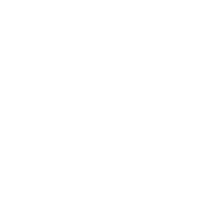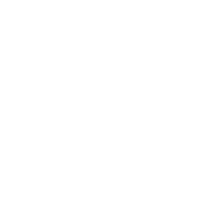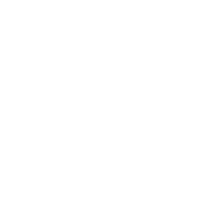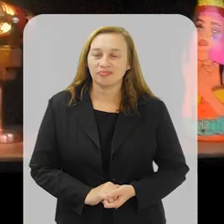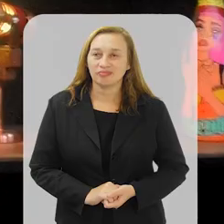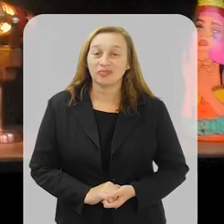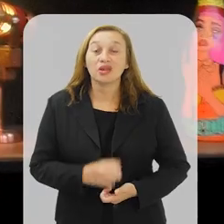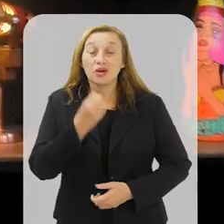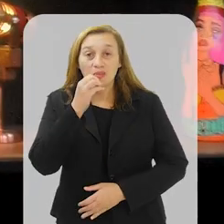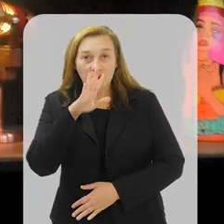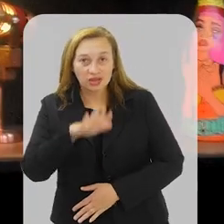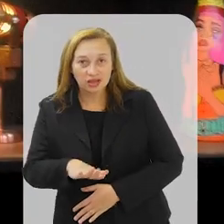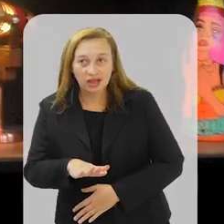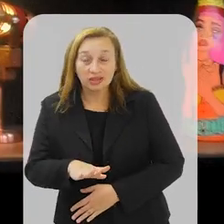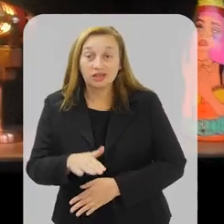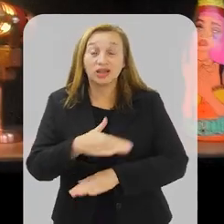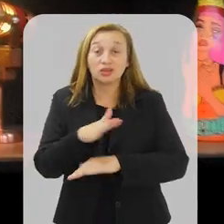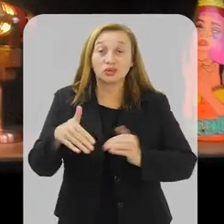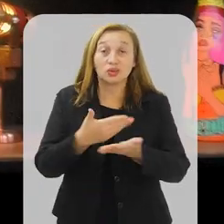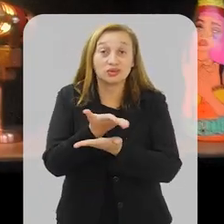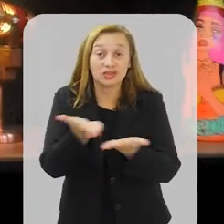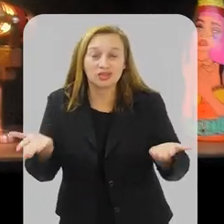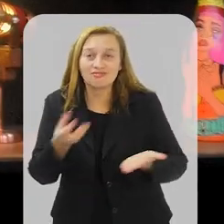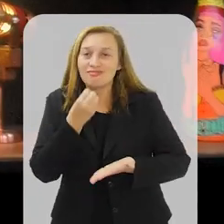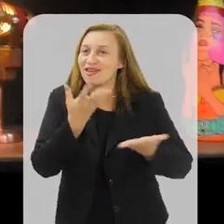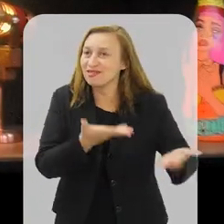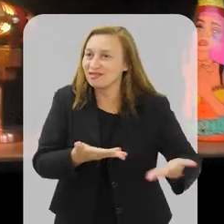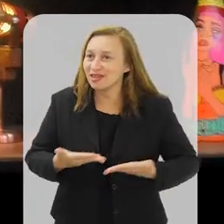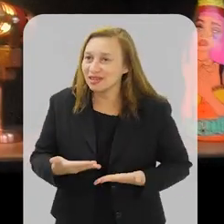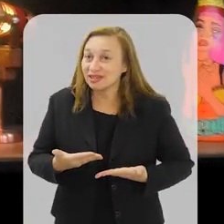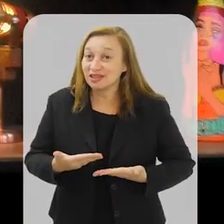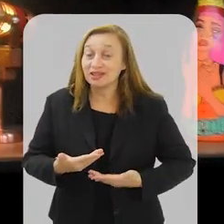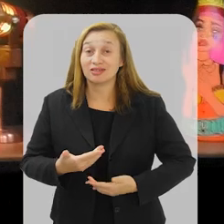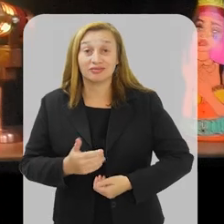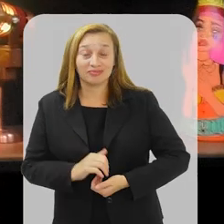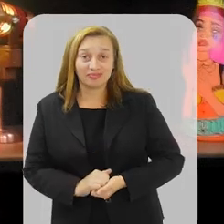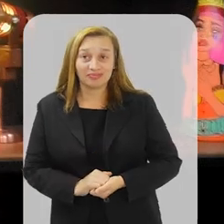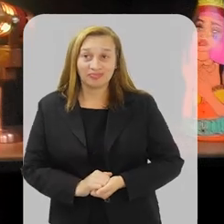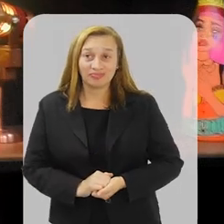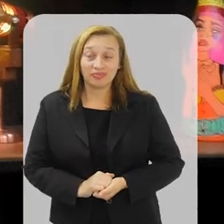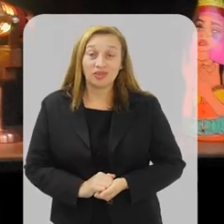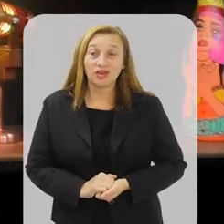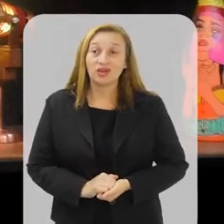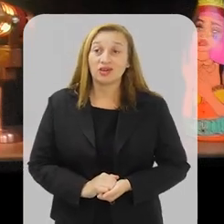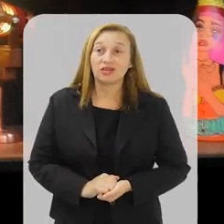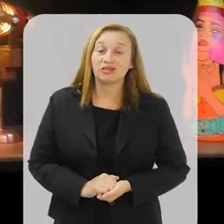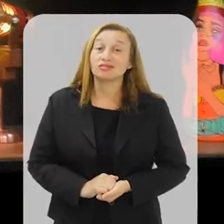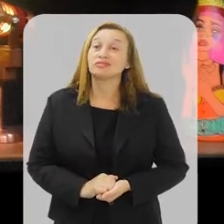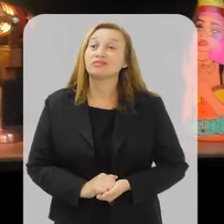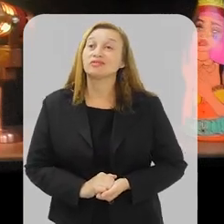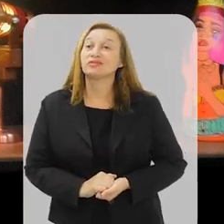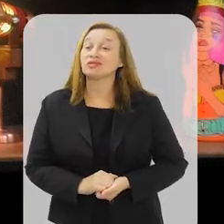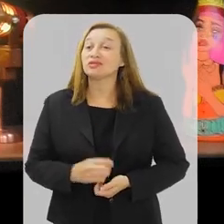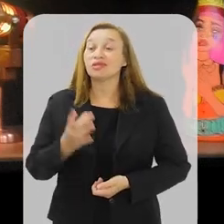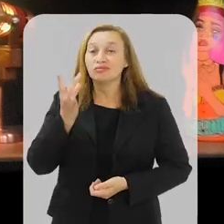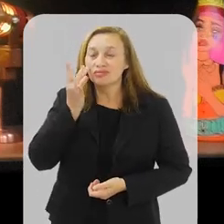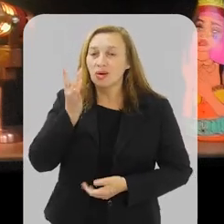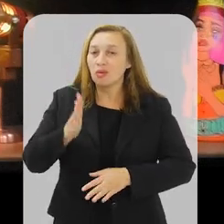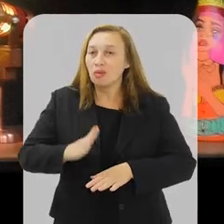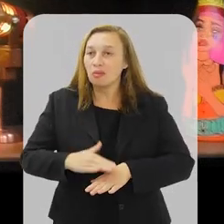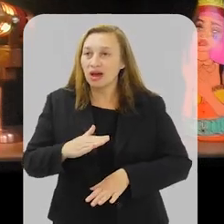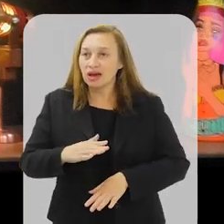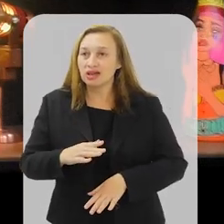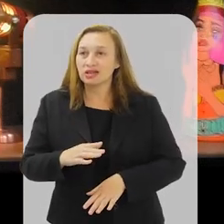já Boa tarde a todos e todas sejam bem-vindos ao segundo bloco estamos a no ar com mais uma